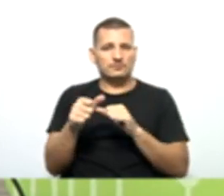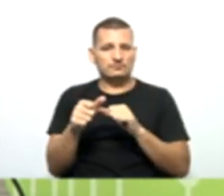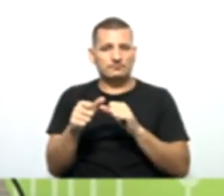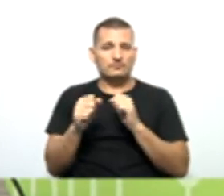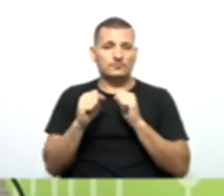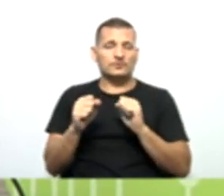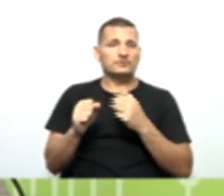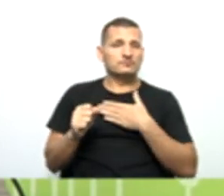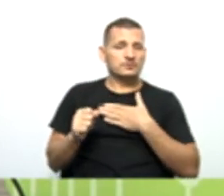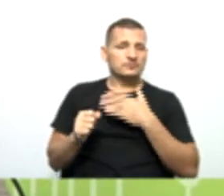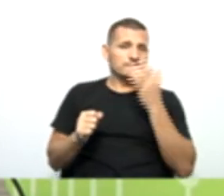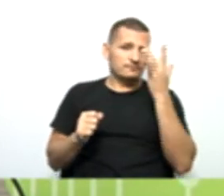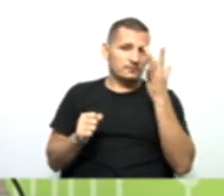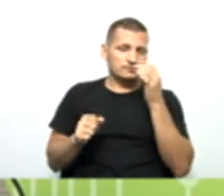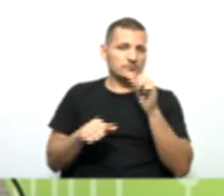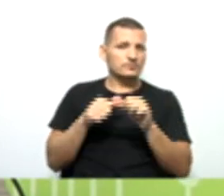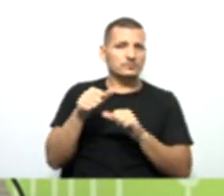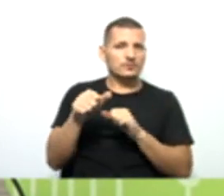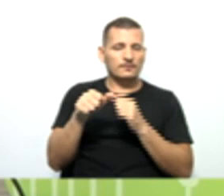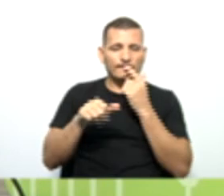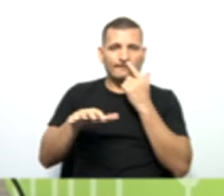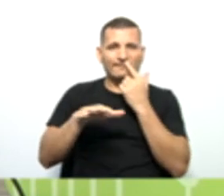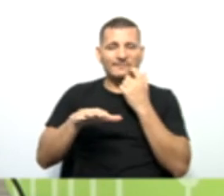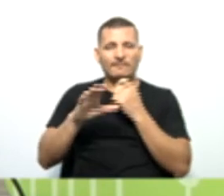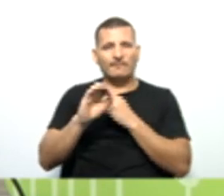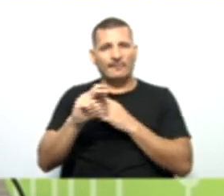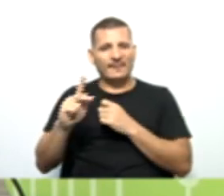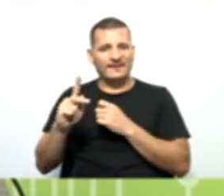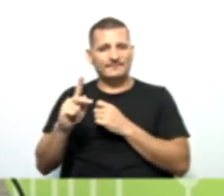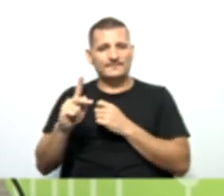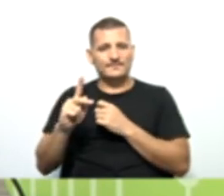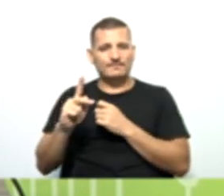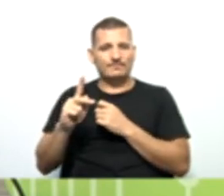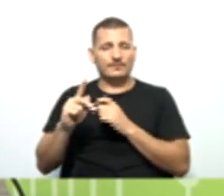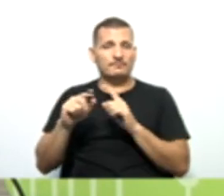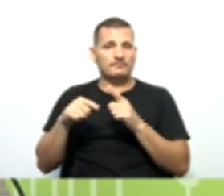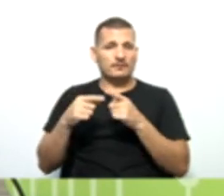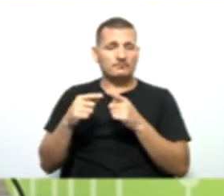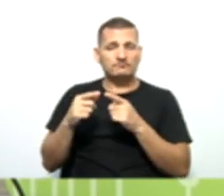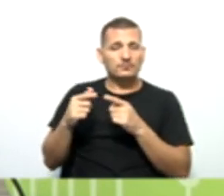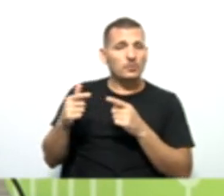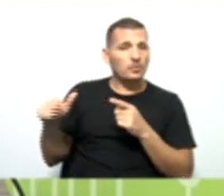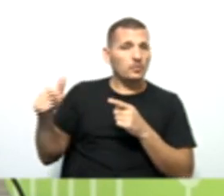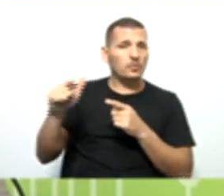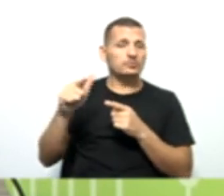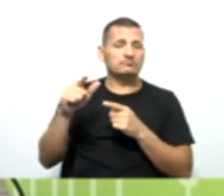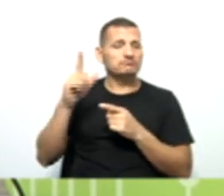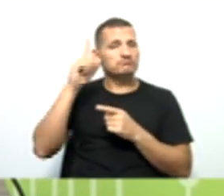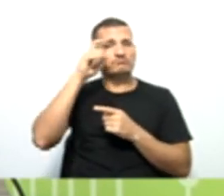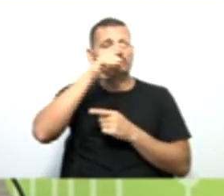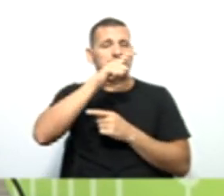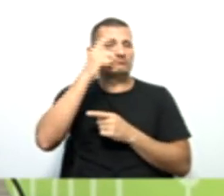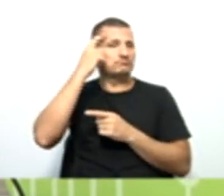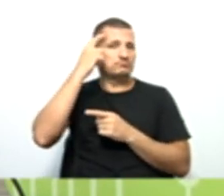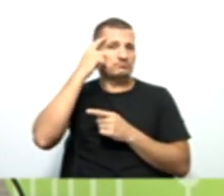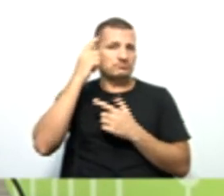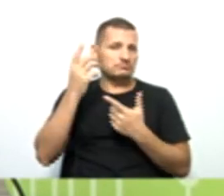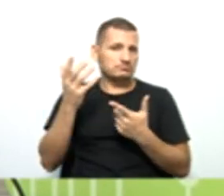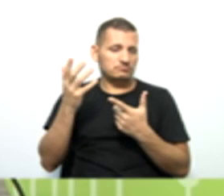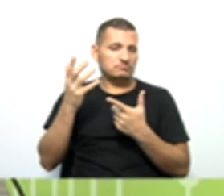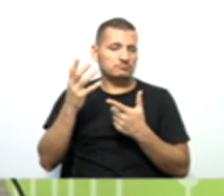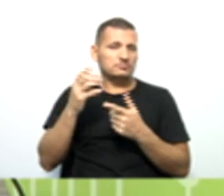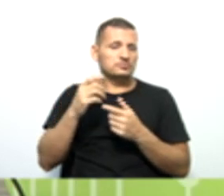mim seja algo fácil trocar de ramo da minha cooperativa, mas na cabeça dos outros pode ser que seja algo muito difícil,